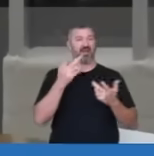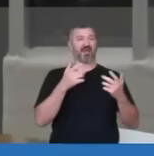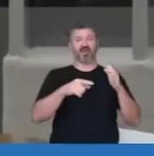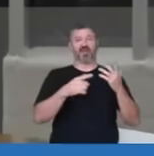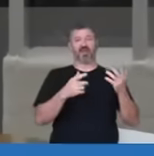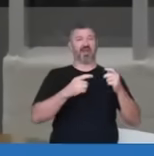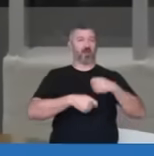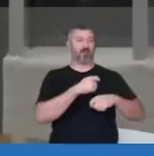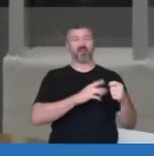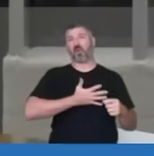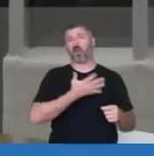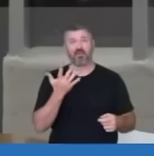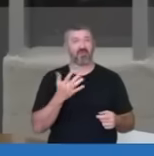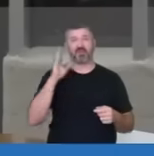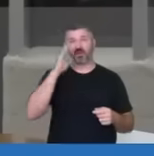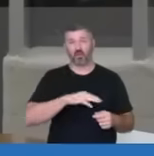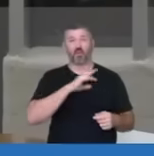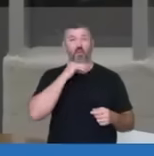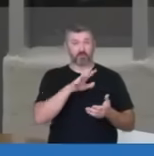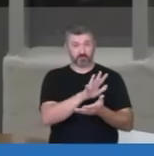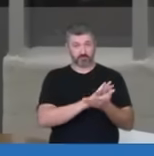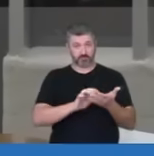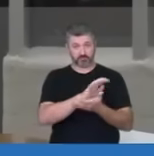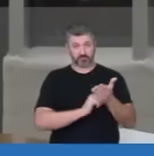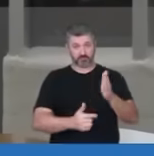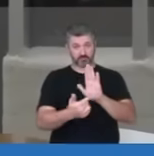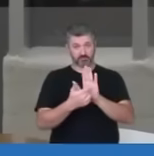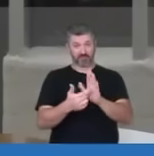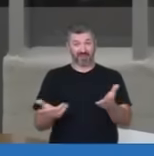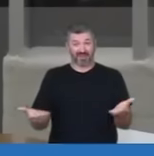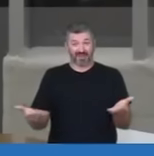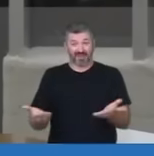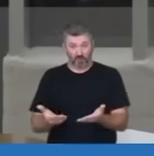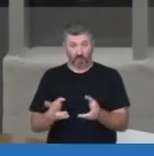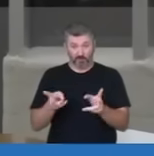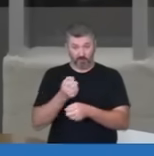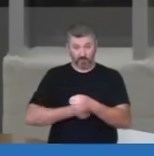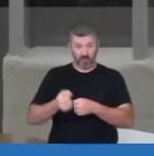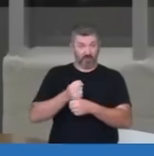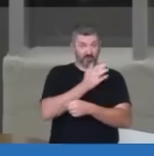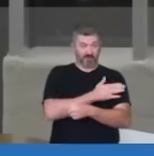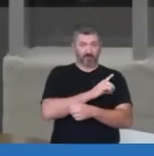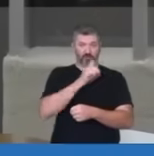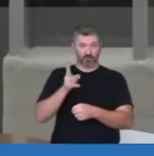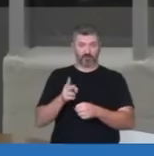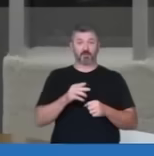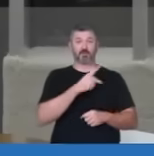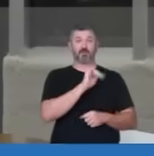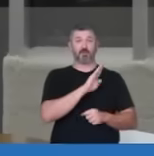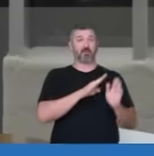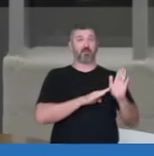muito mal, entende? Eu quero dar dados aqui. Nesse momento, ano passado, 2023, o PIB cresceria no